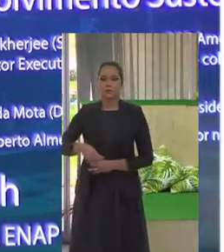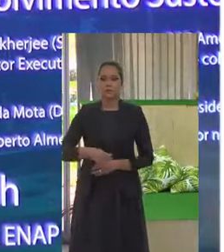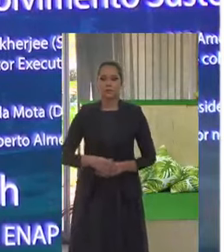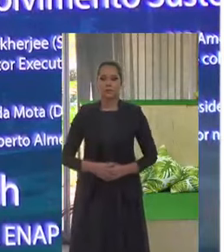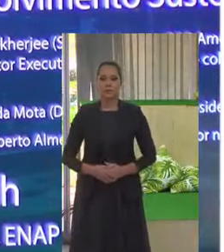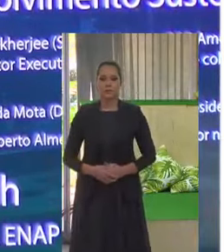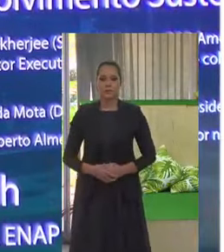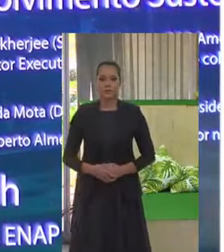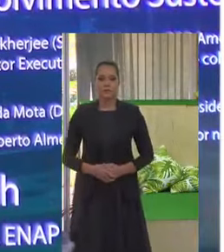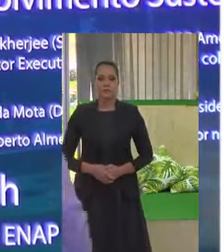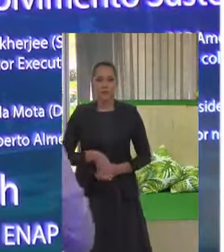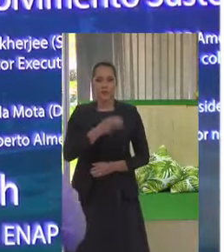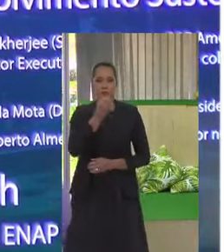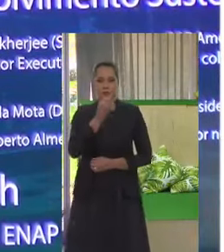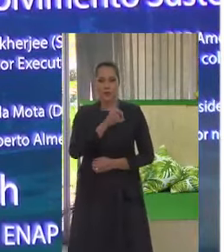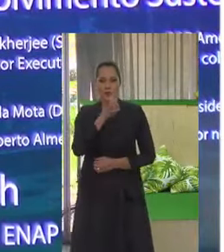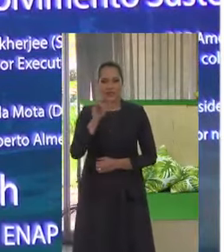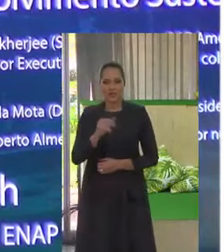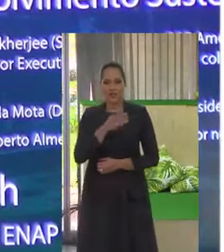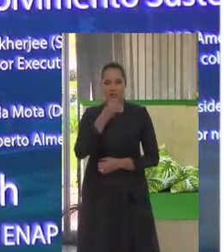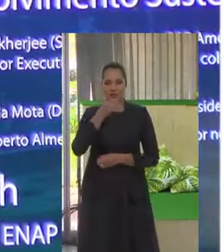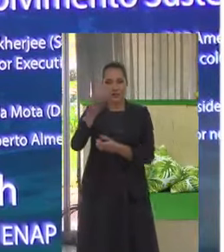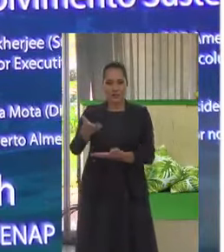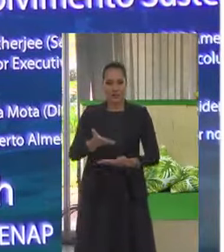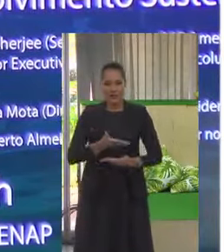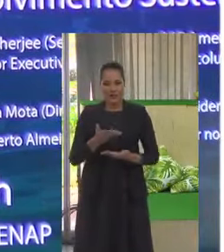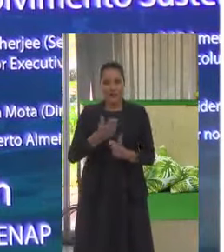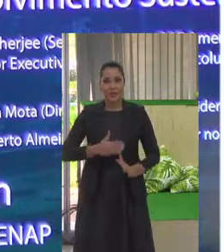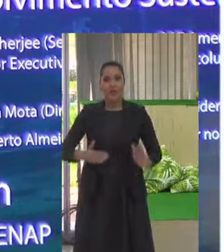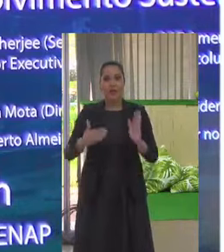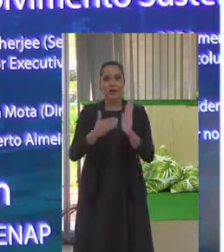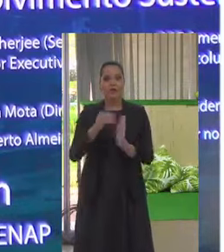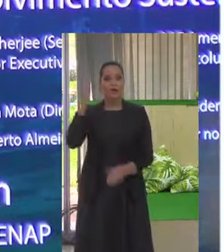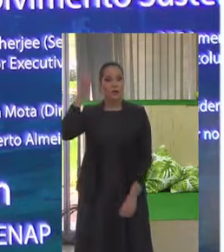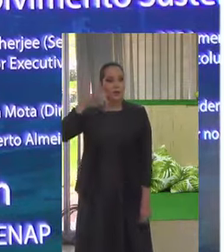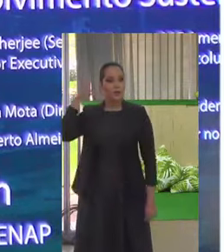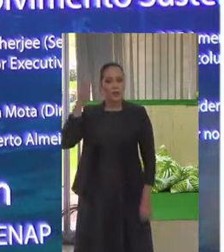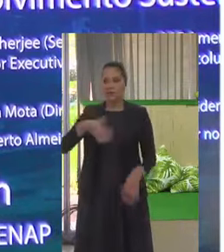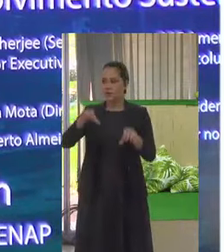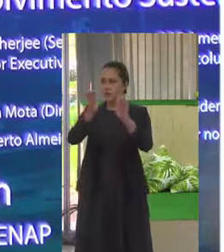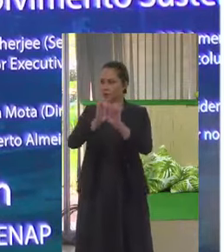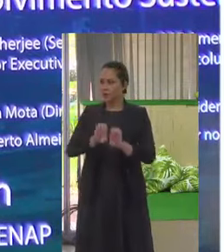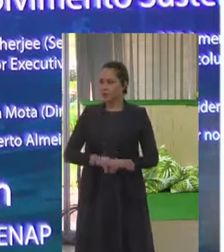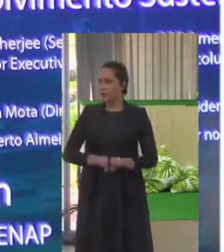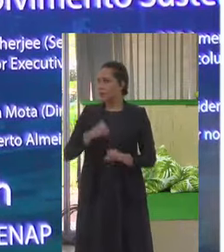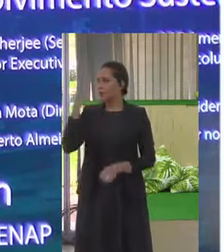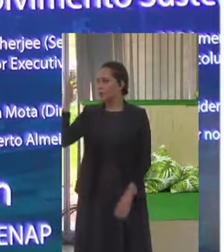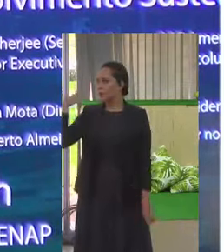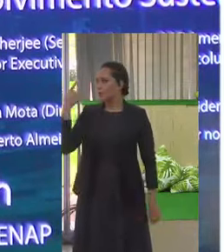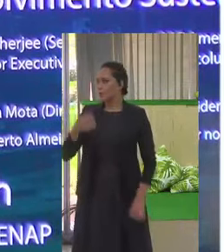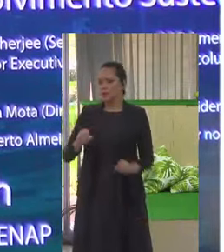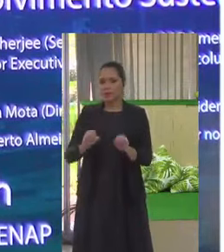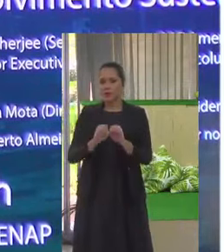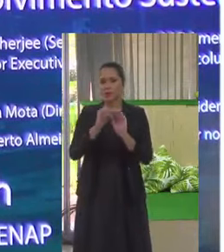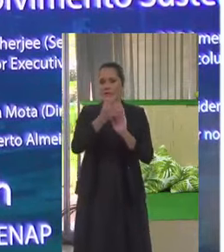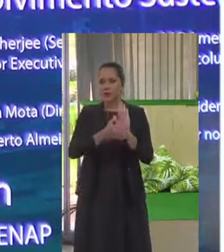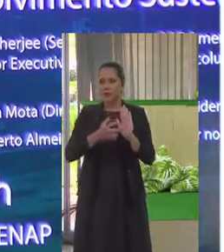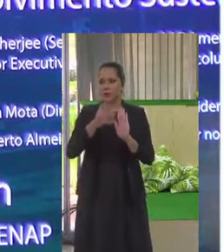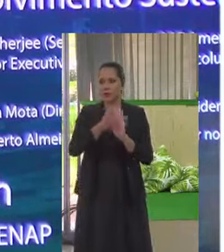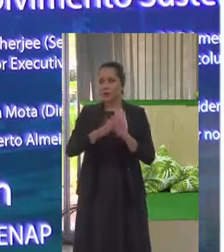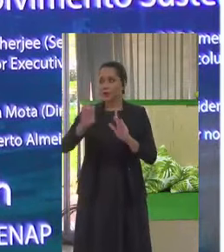Bom dia. Sejam bem-vindas e bem-vindos à palestra Infraestrutura Pública Digital e seus impactos